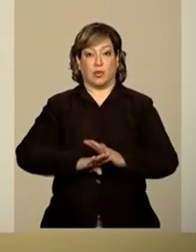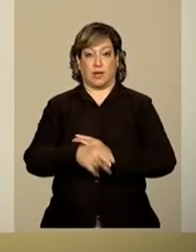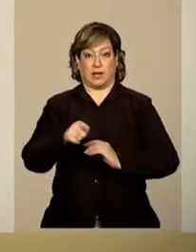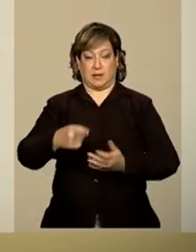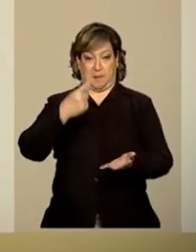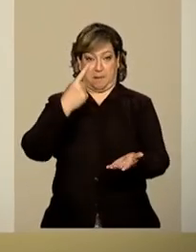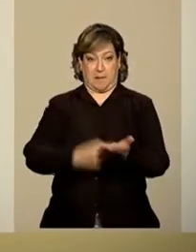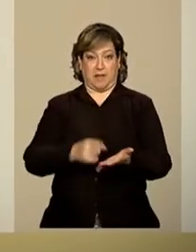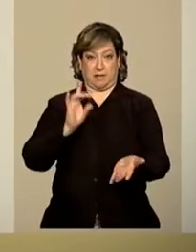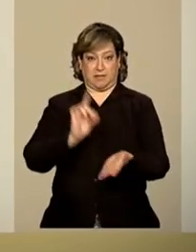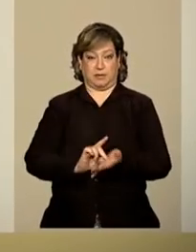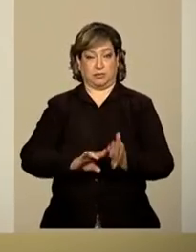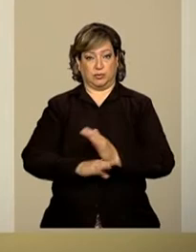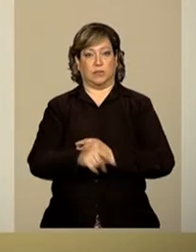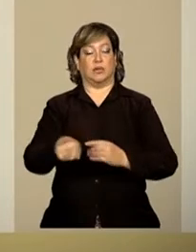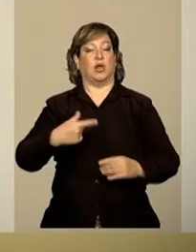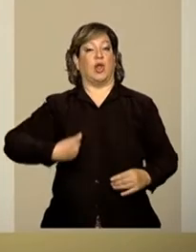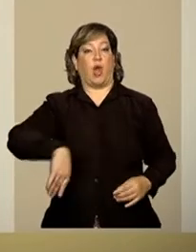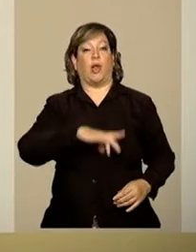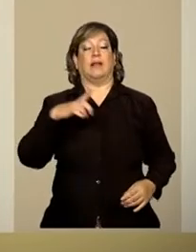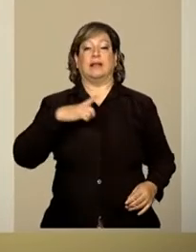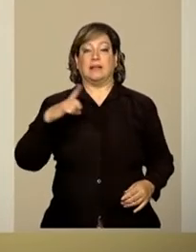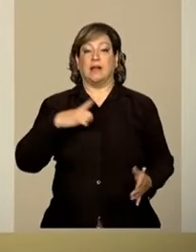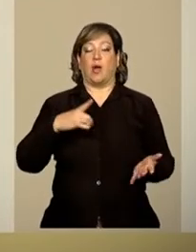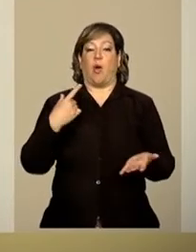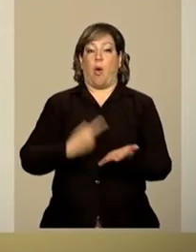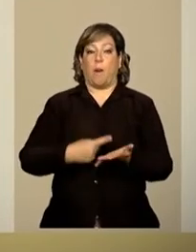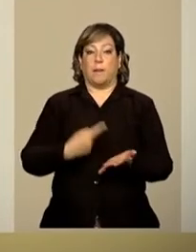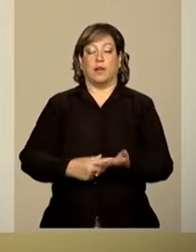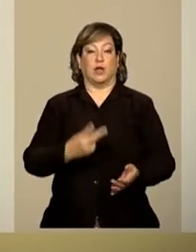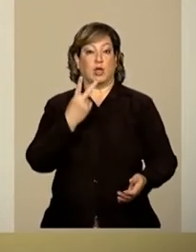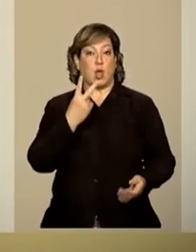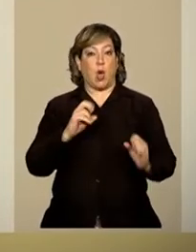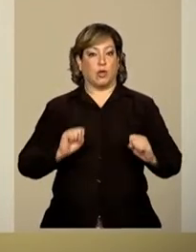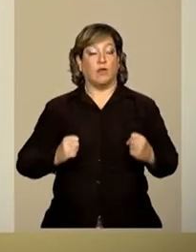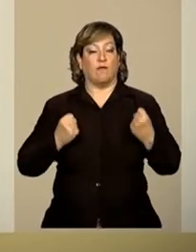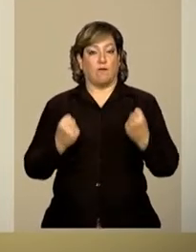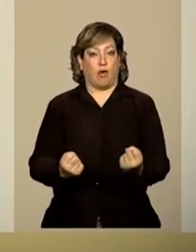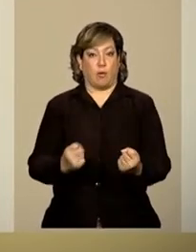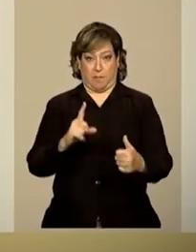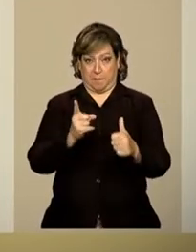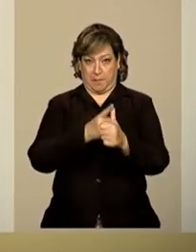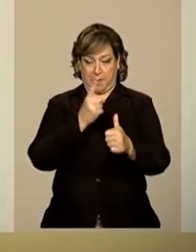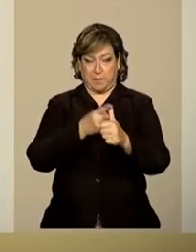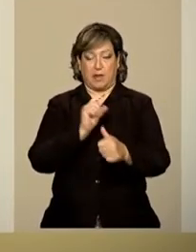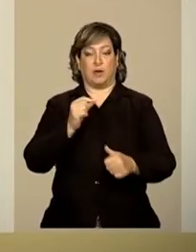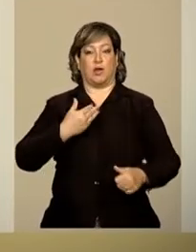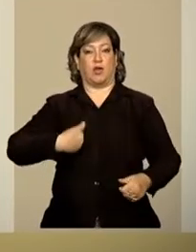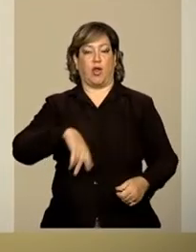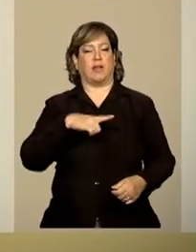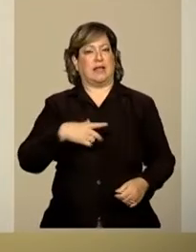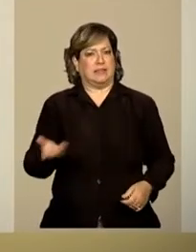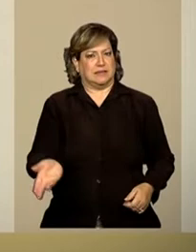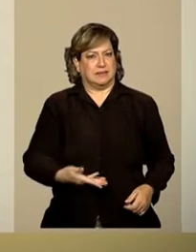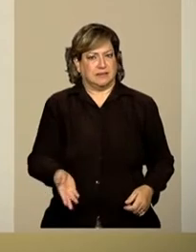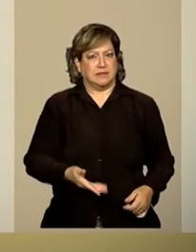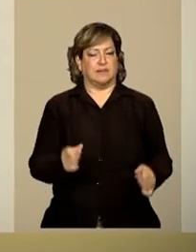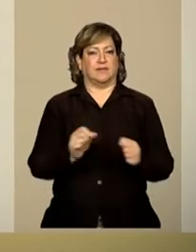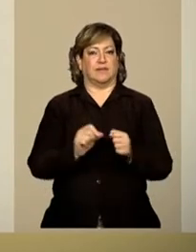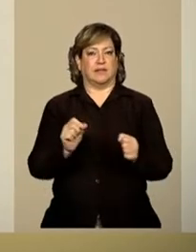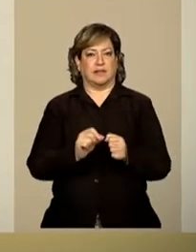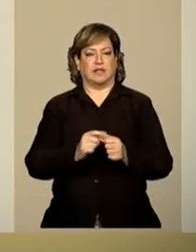pacto realidade Luciano nós estamos combinando dois esforços o primeiro nós estamos acelerando